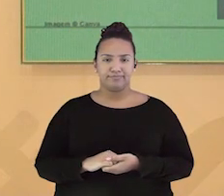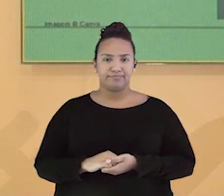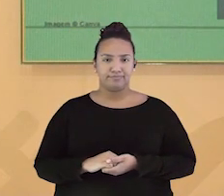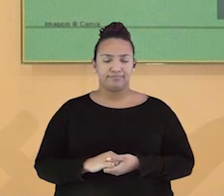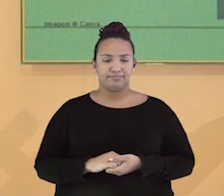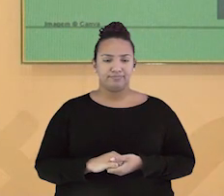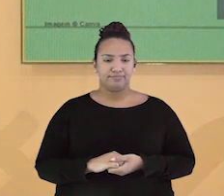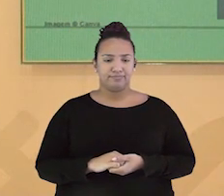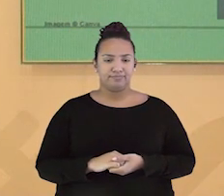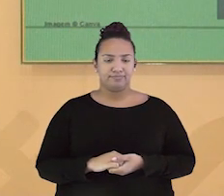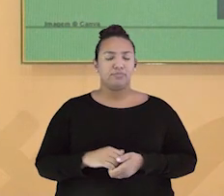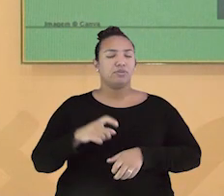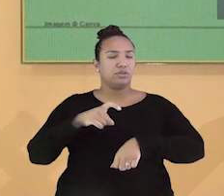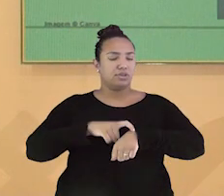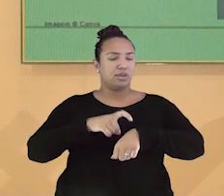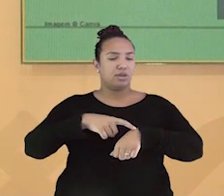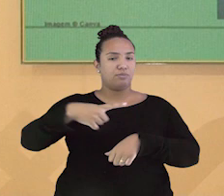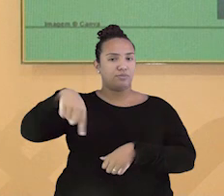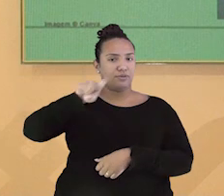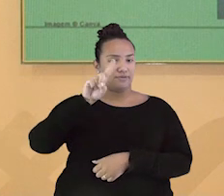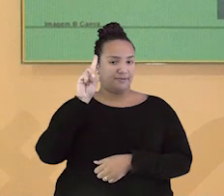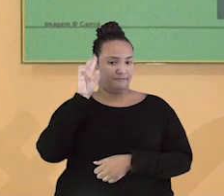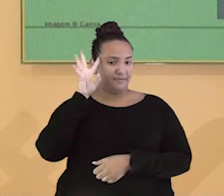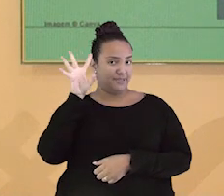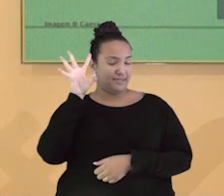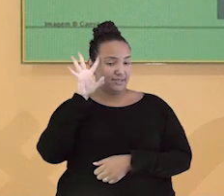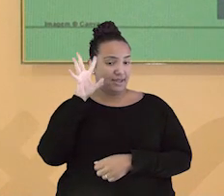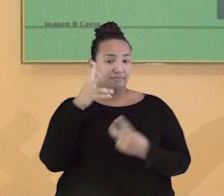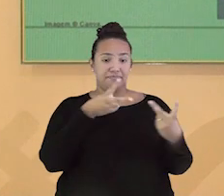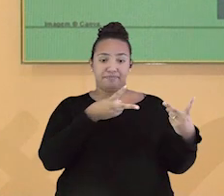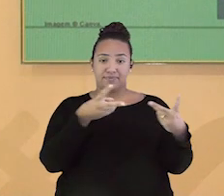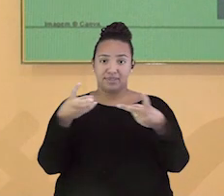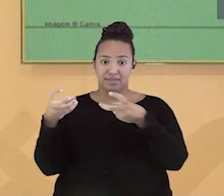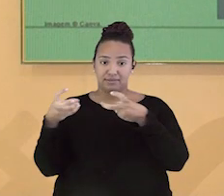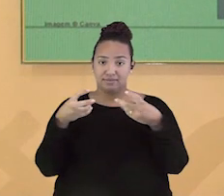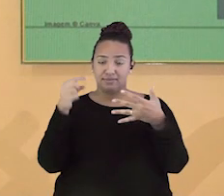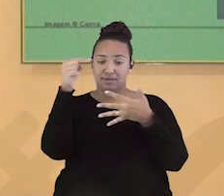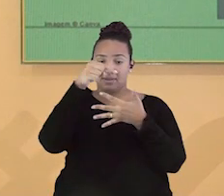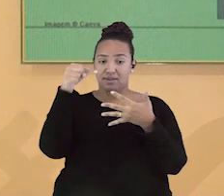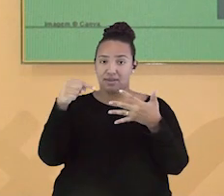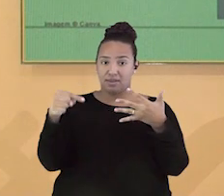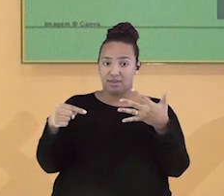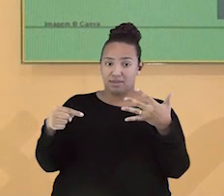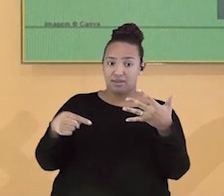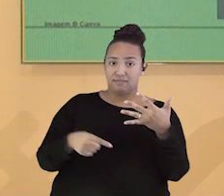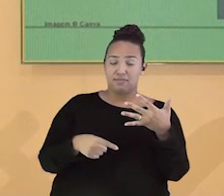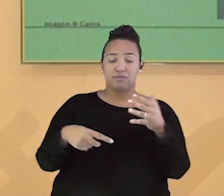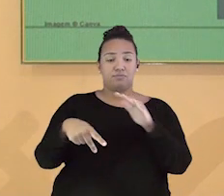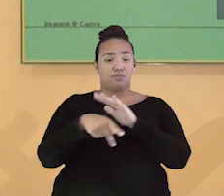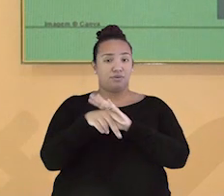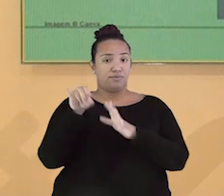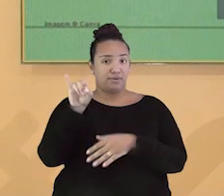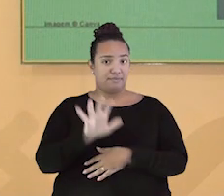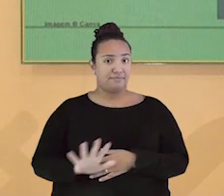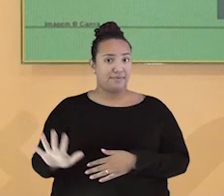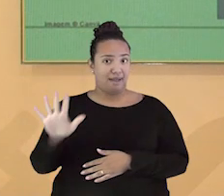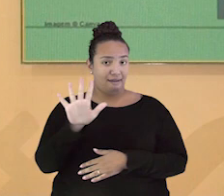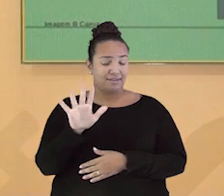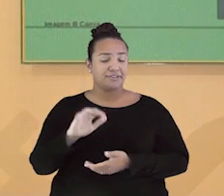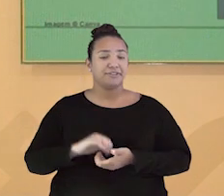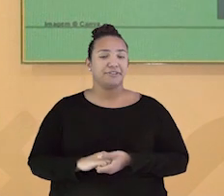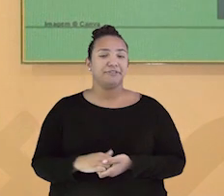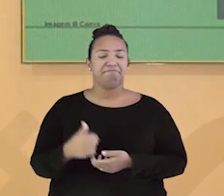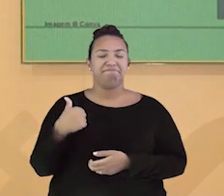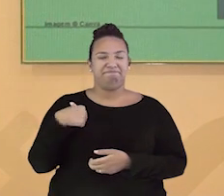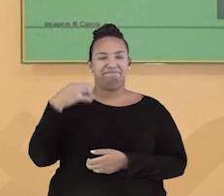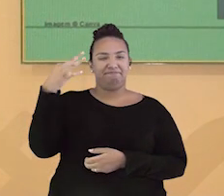Eu vou dar um tempinho para você pensar e observar bem os elementos que compõem essa imagem, mas tenho certeza